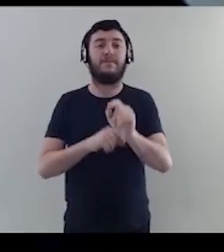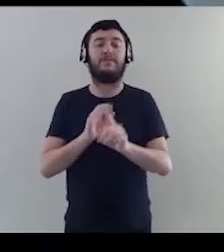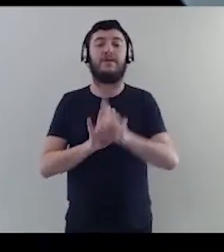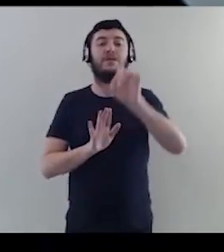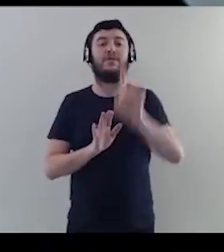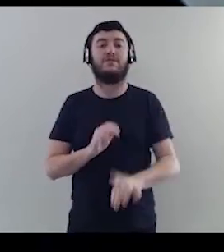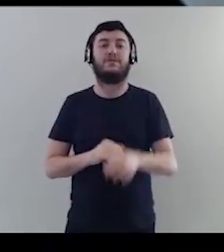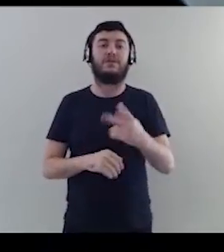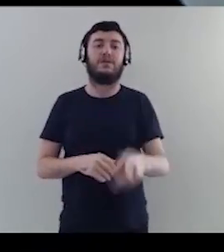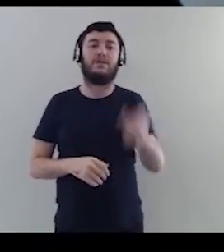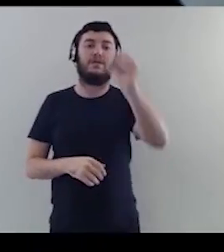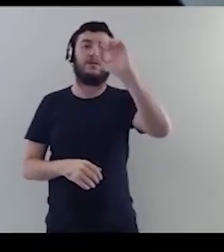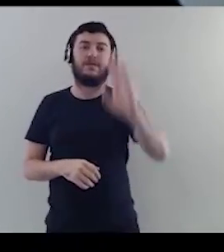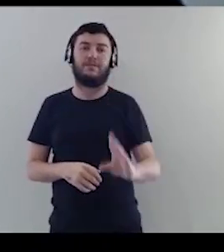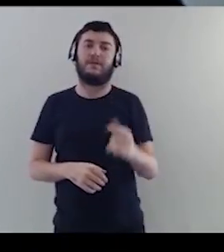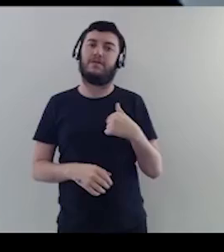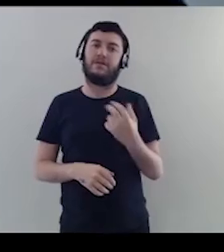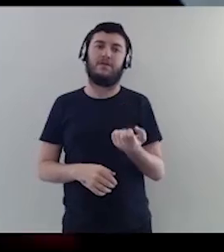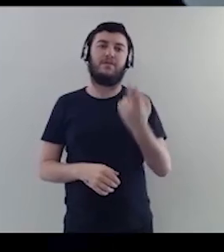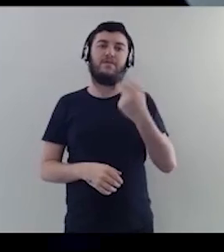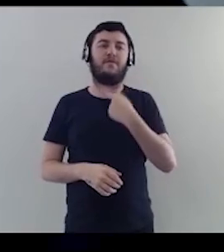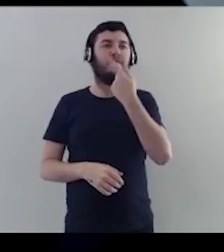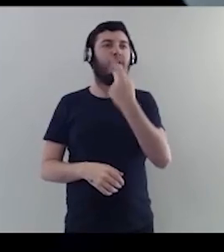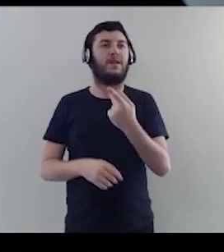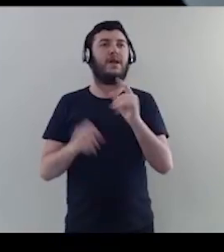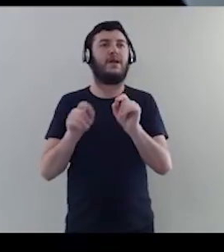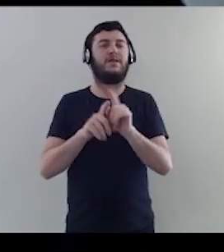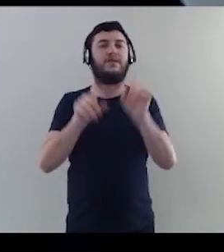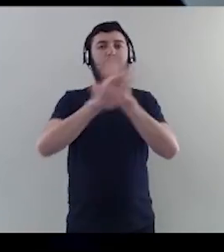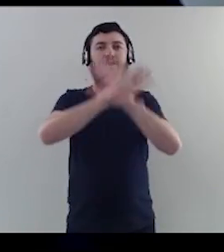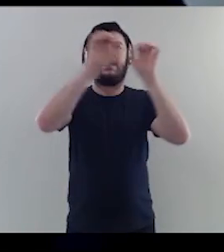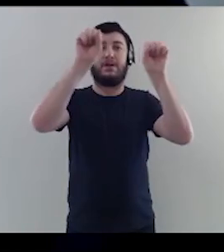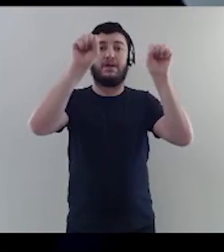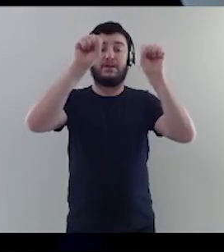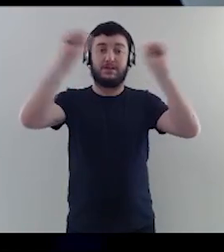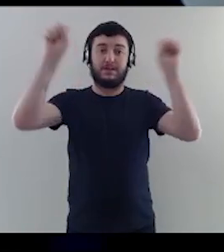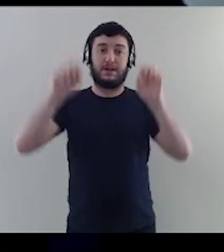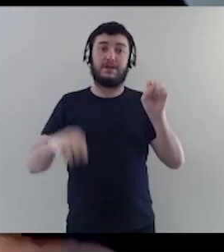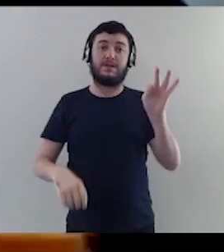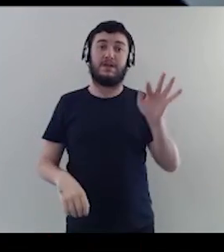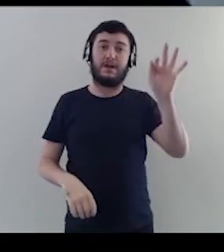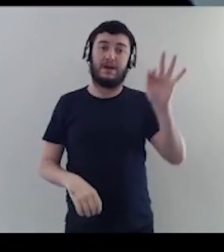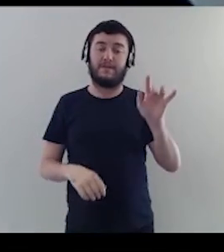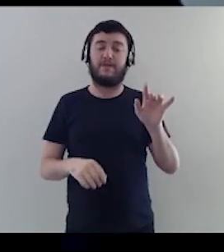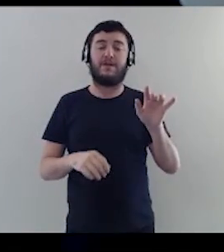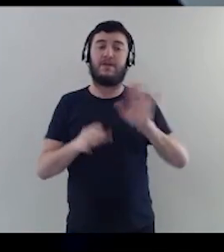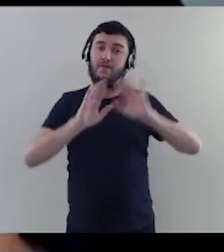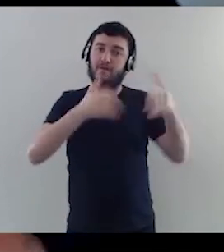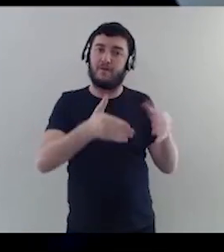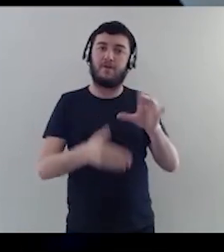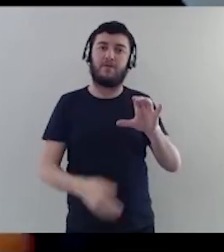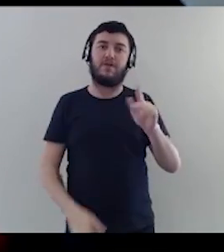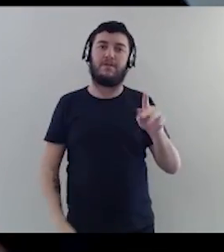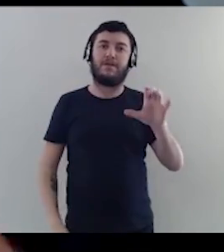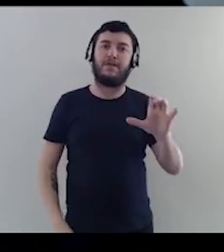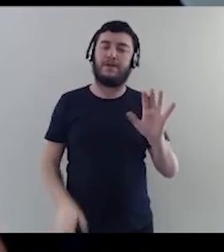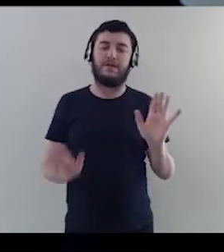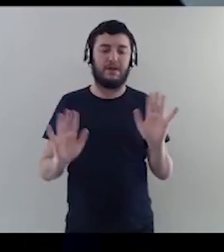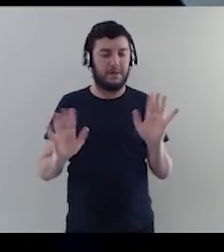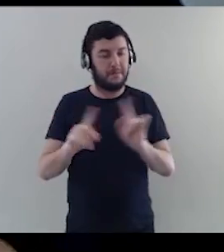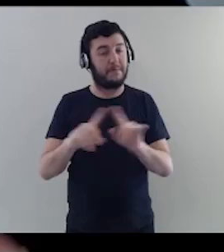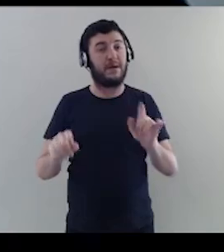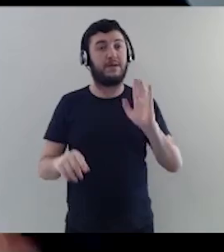eu já não vou falar no regulamento do Supremo Tribunal Federal, mas sobretudo no Código de Processo Civil, reforça de uma forma